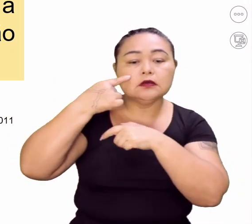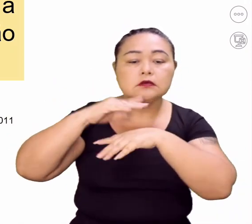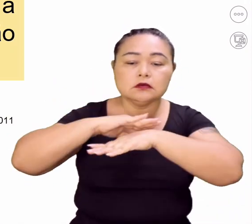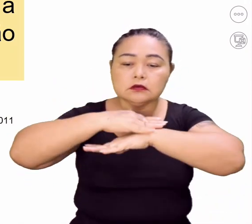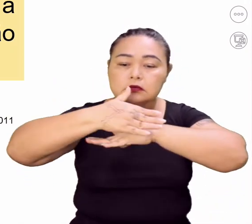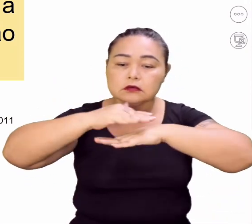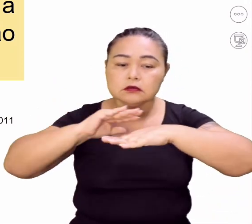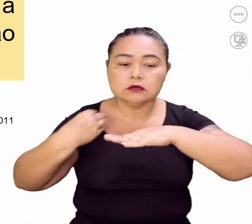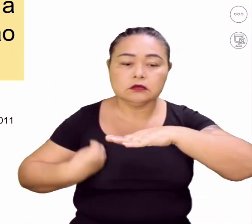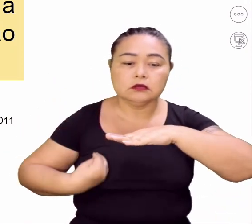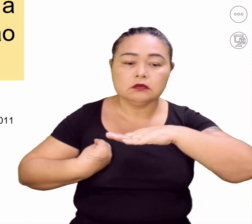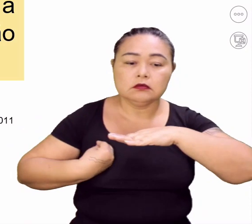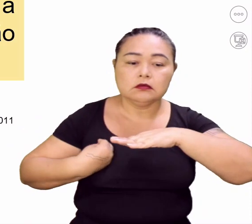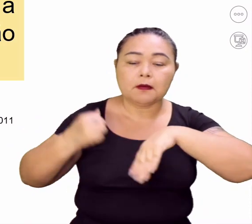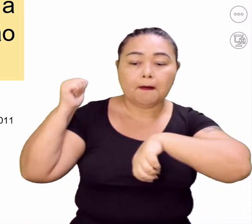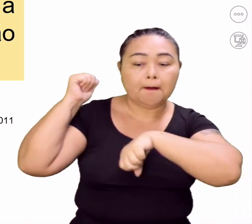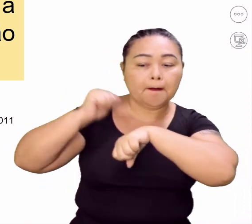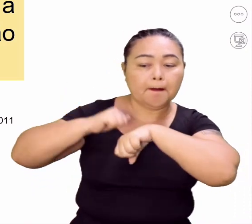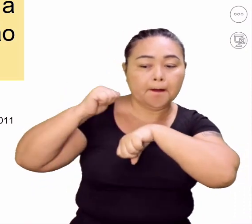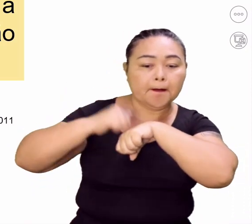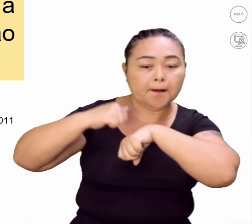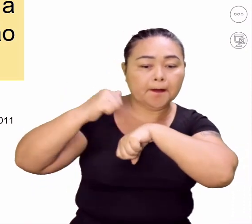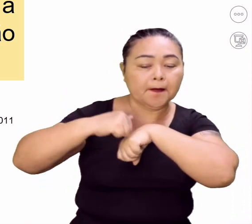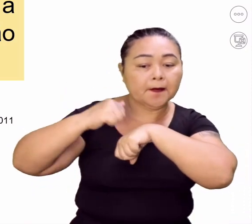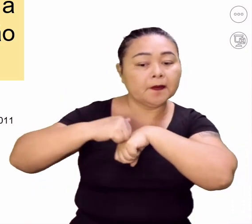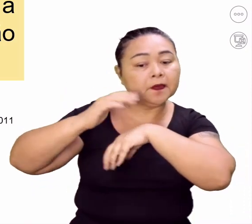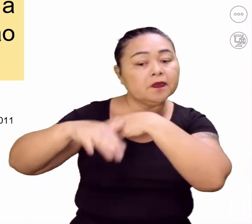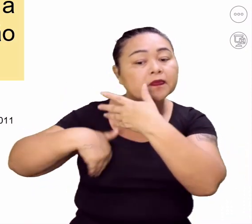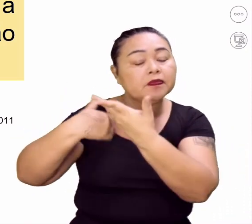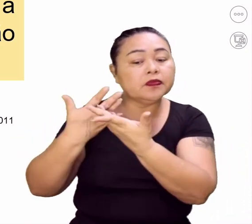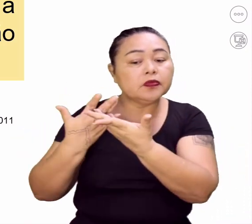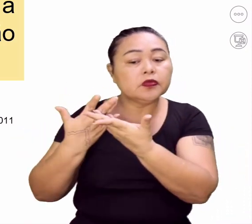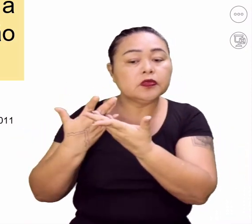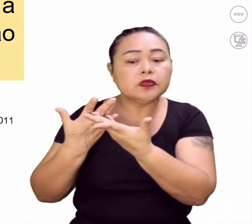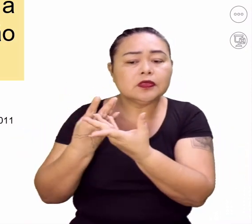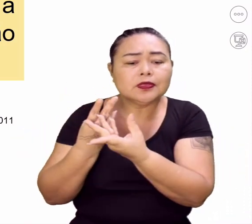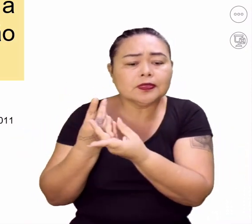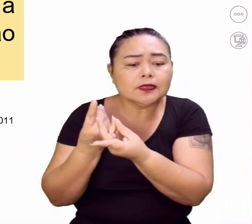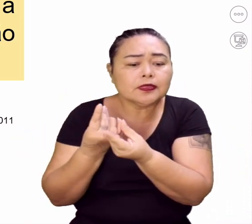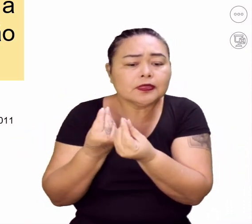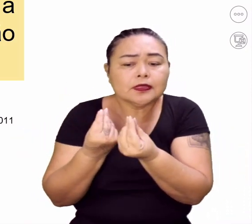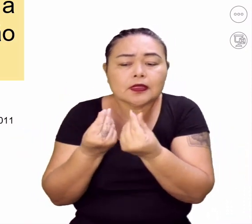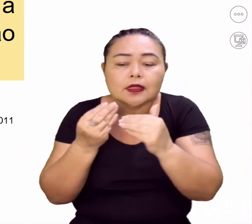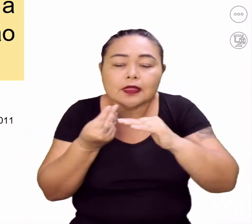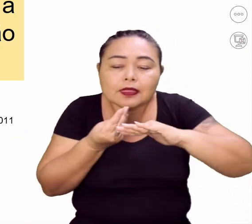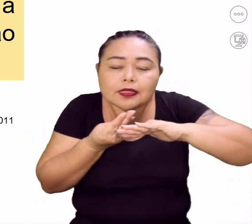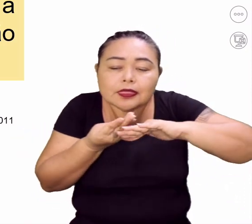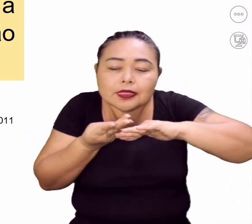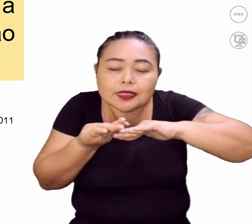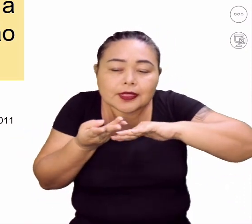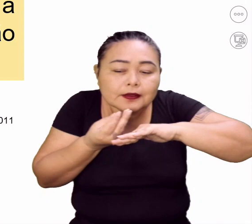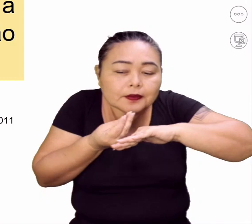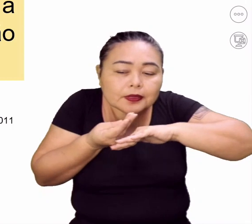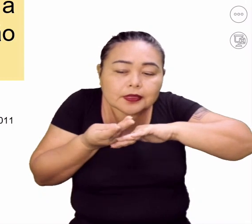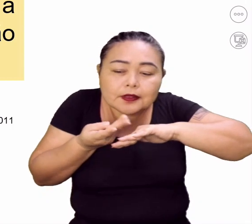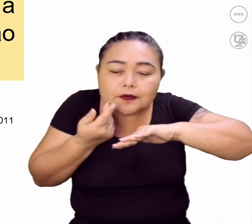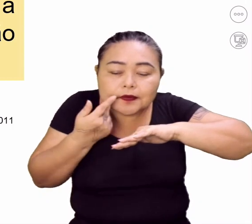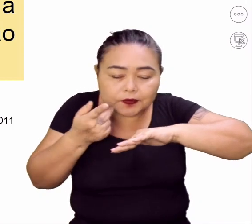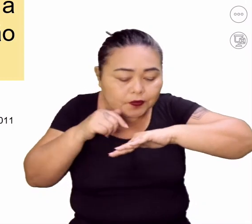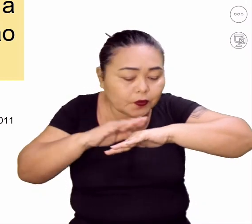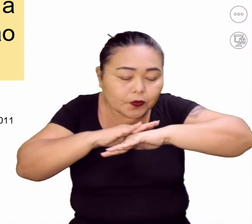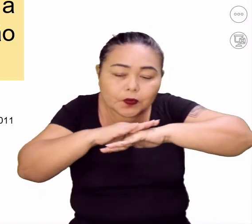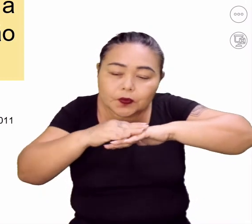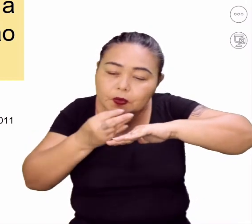presença de pedras. Além da susceptibilidade, ou seja, ele está mais susceptível,